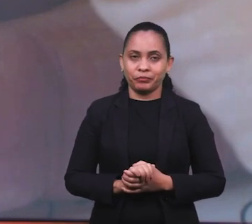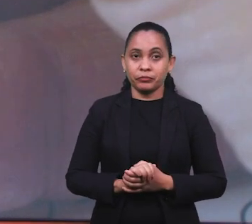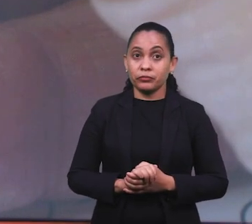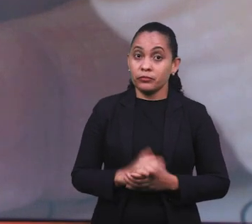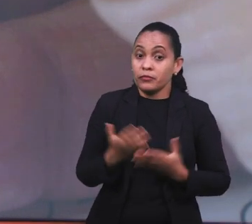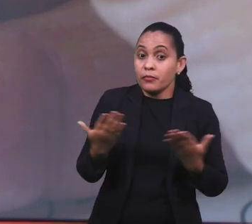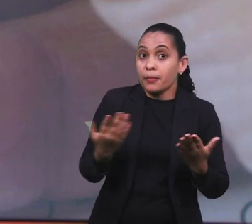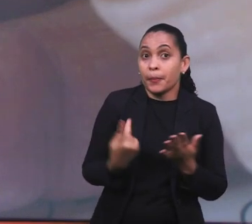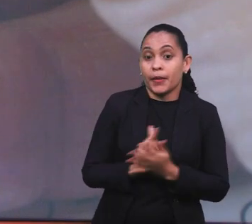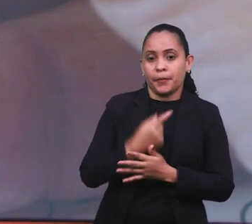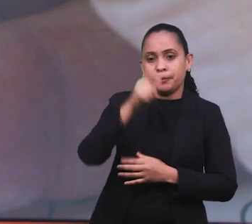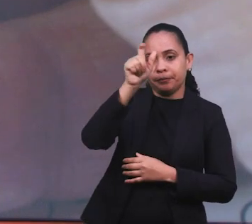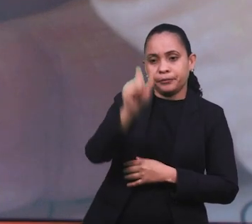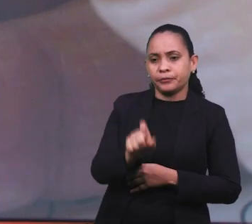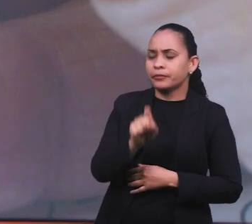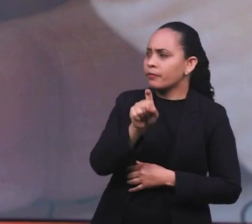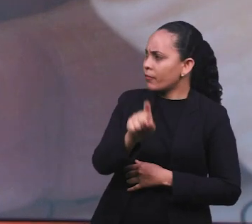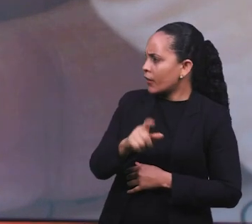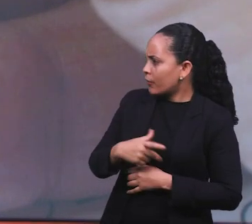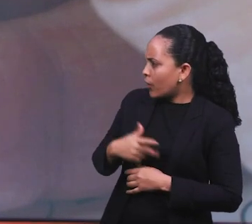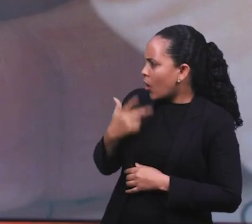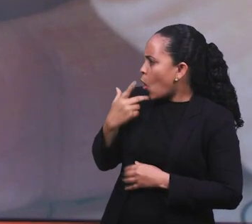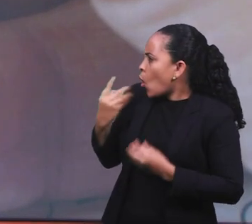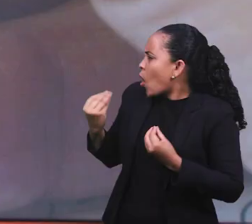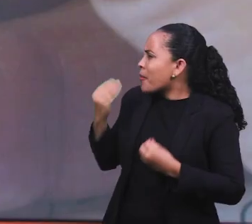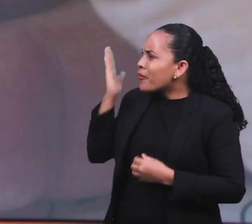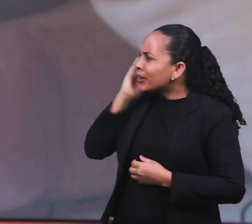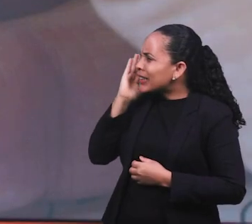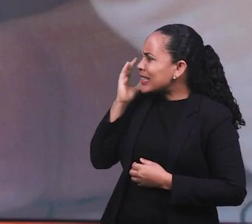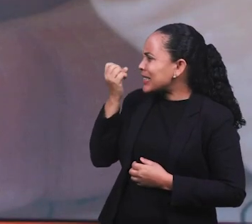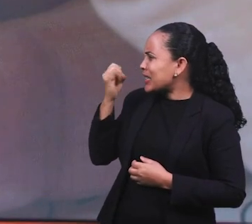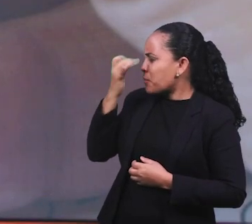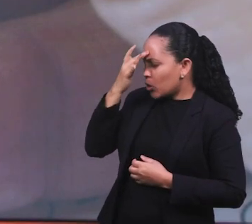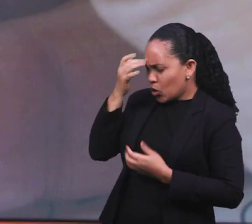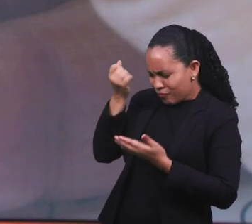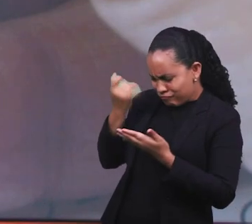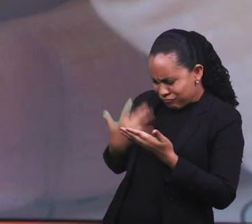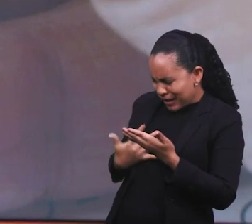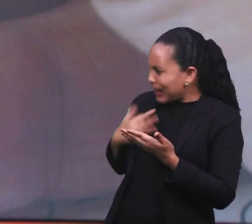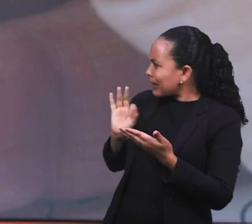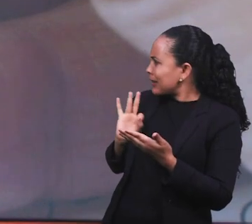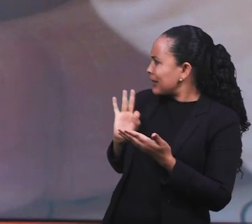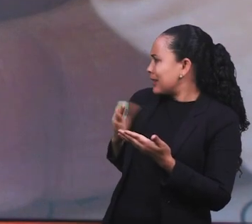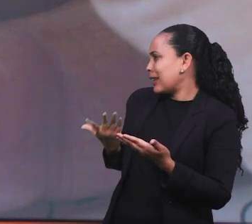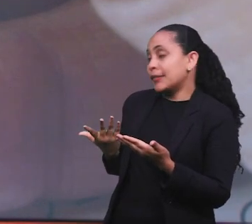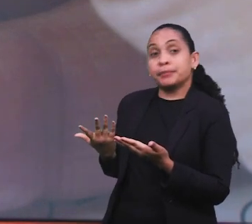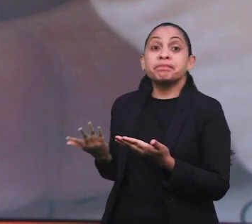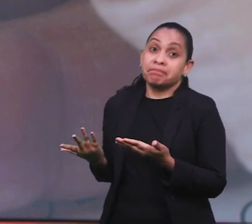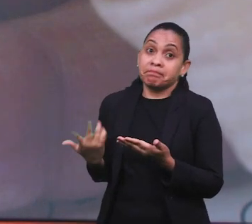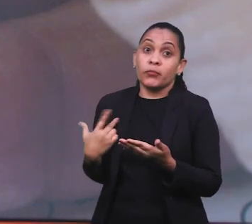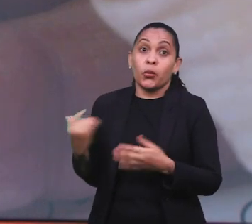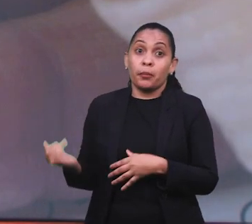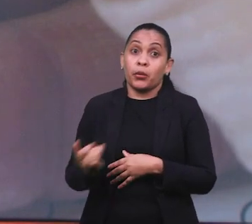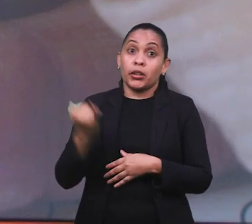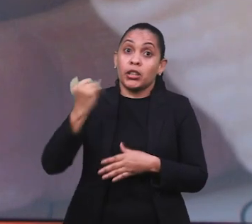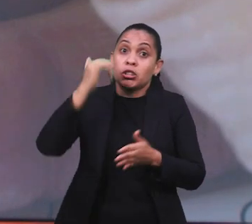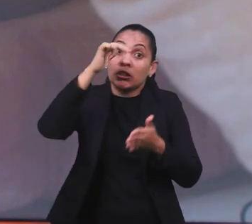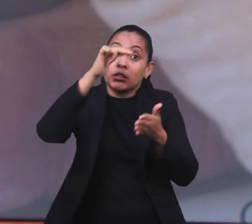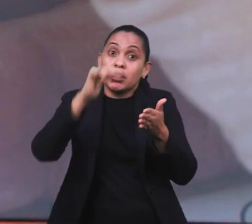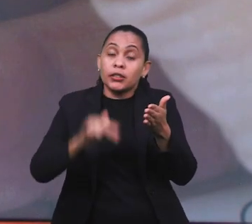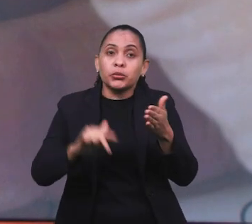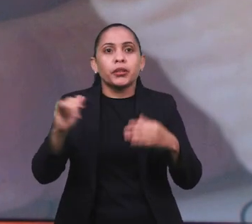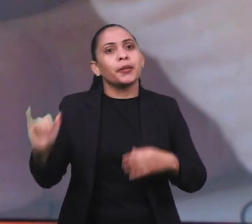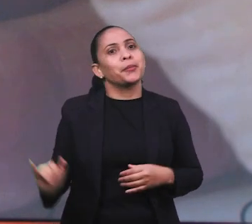E o eunuco ele até testifica que ele fala assim, ó, como é que eu vou entender se ninguém pode me explicar? Então a leitura